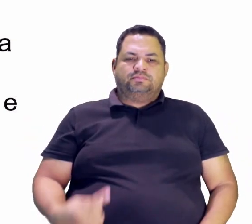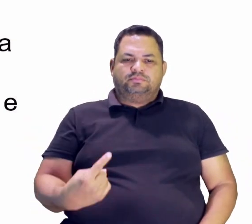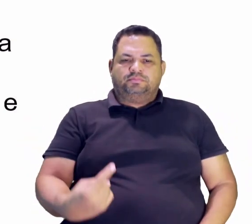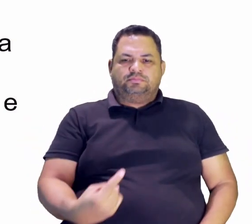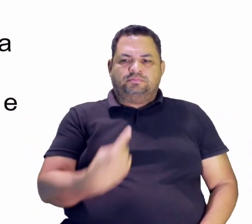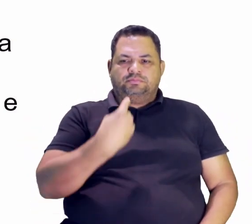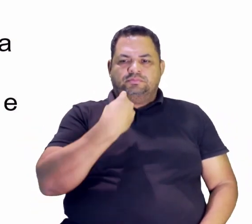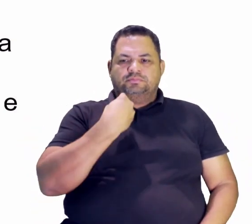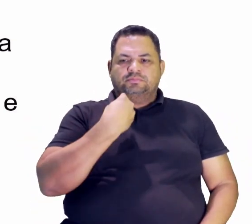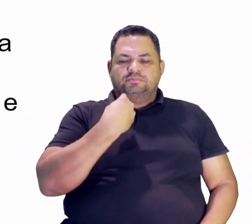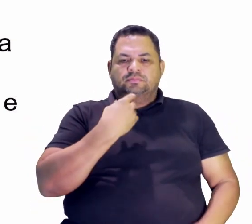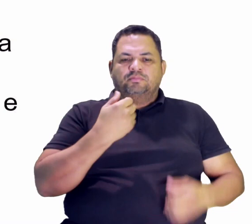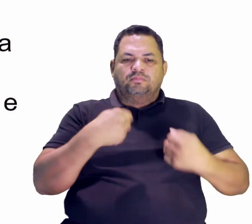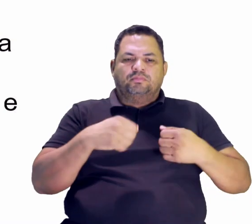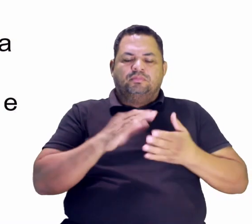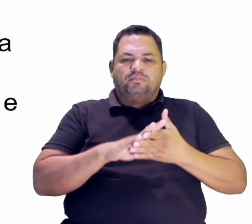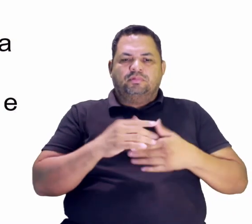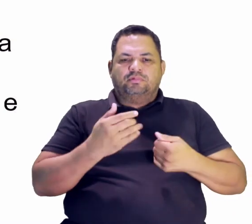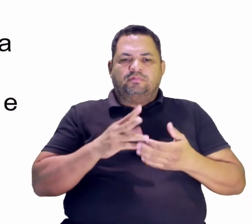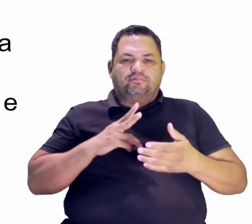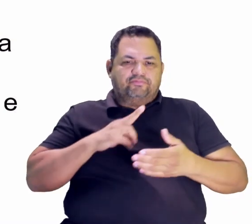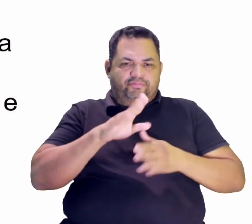o carrinho. Poderia fazer força para empurrar o carrinho.